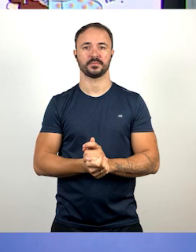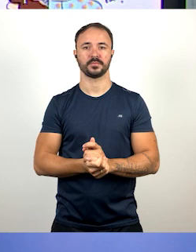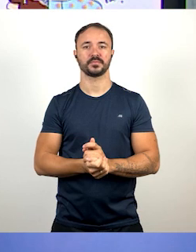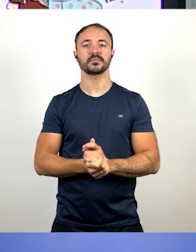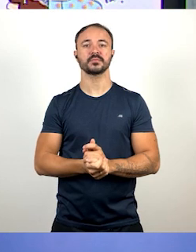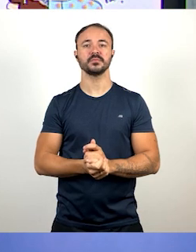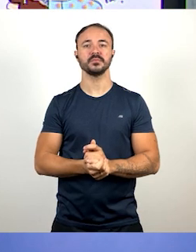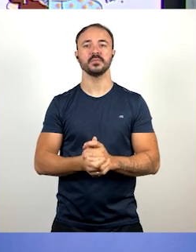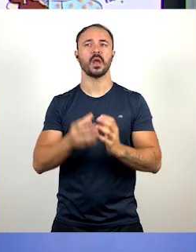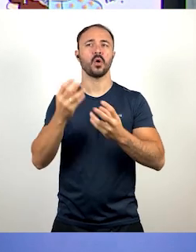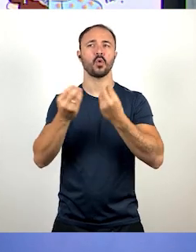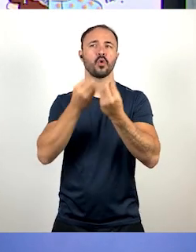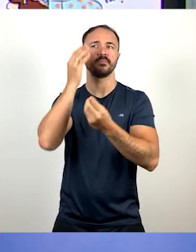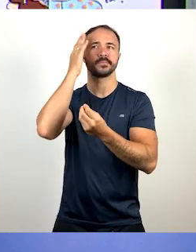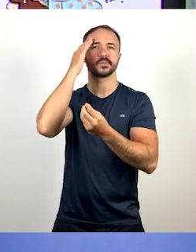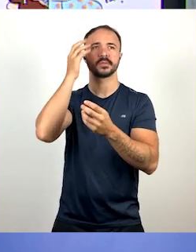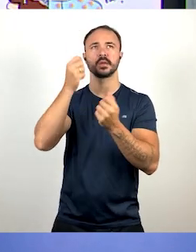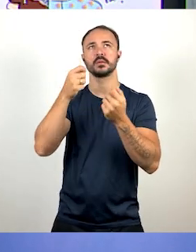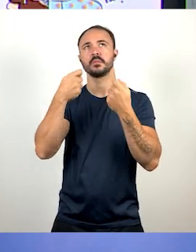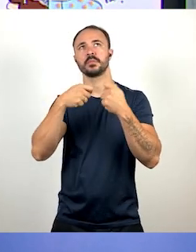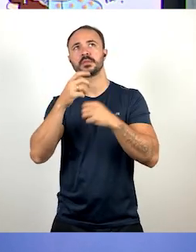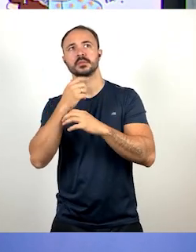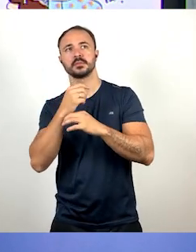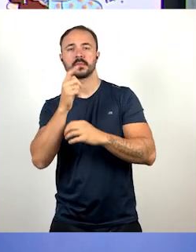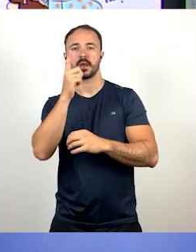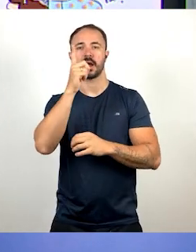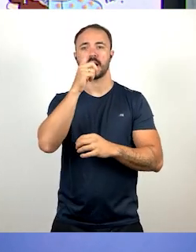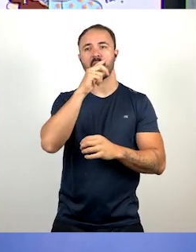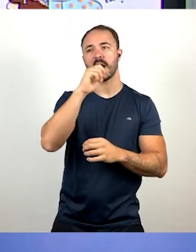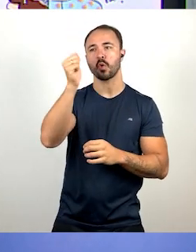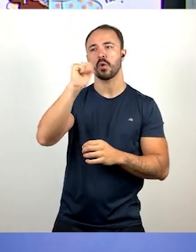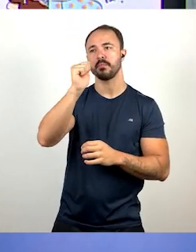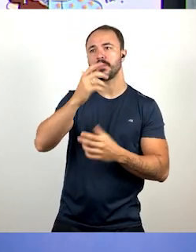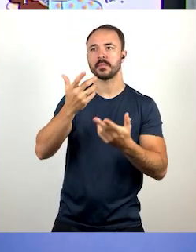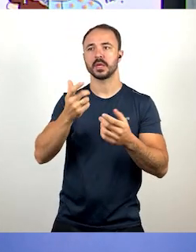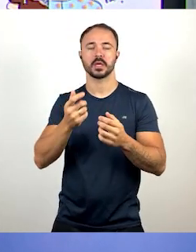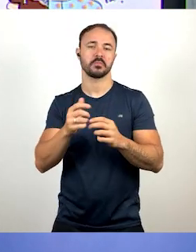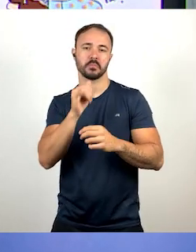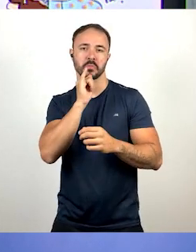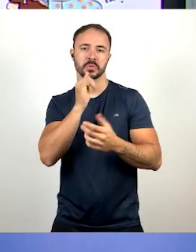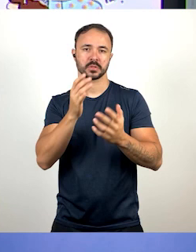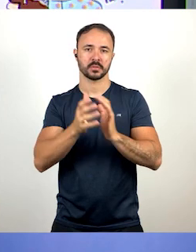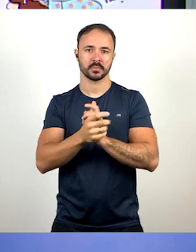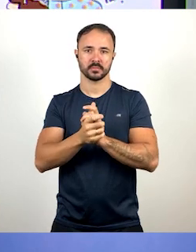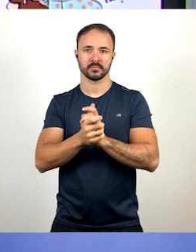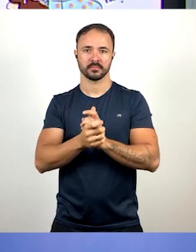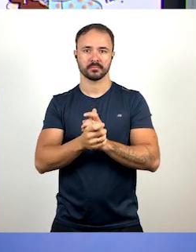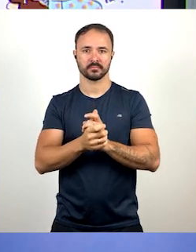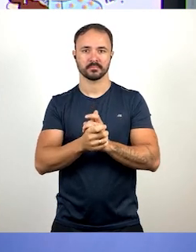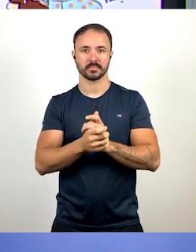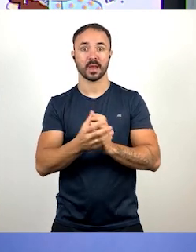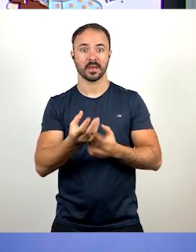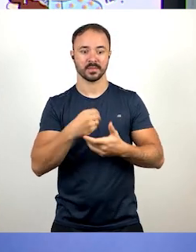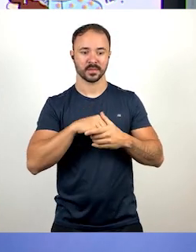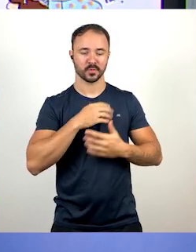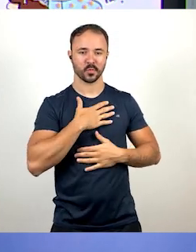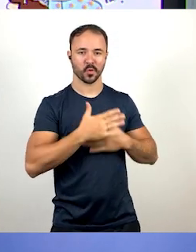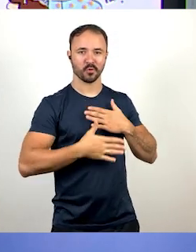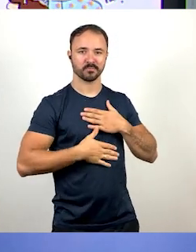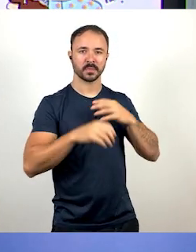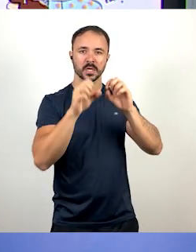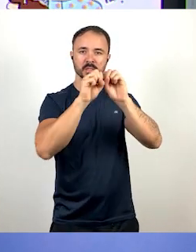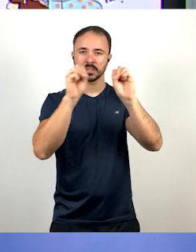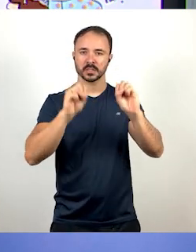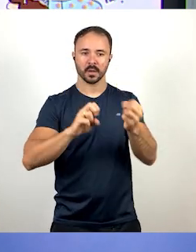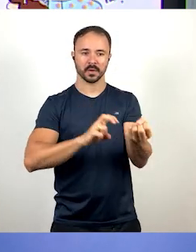Como nós sabemos que precisamos beber água, por exemplo? O nosso sistema nervoso, ele já sinaliza